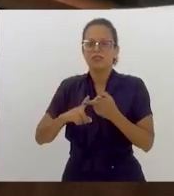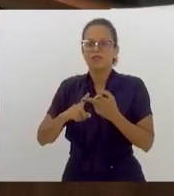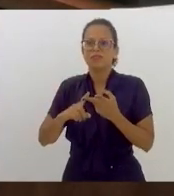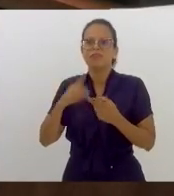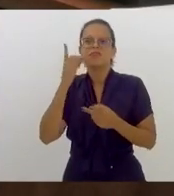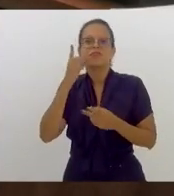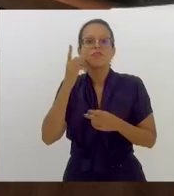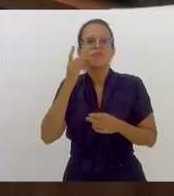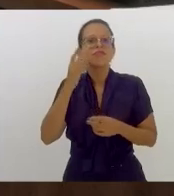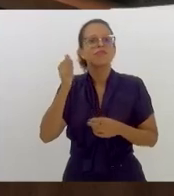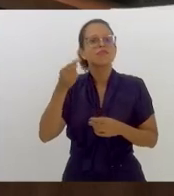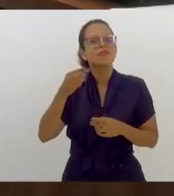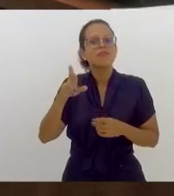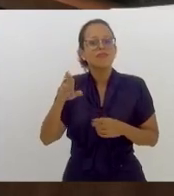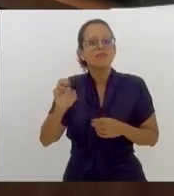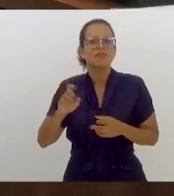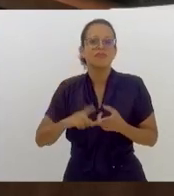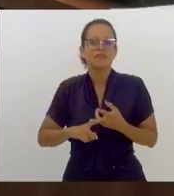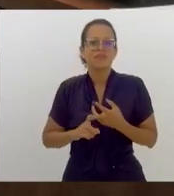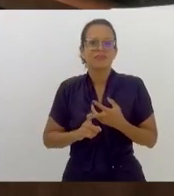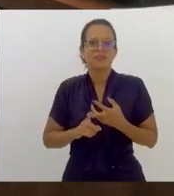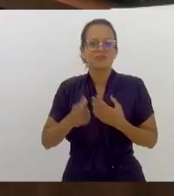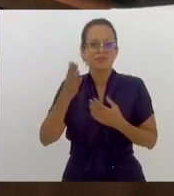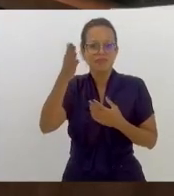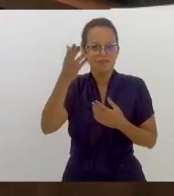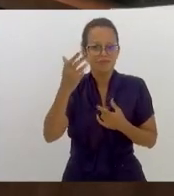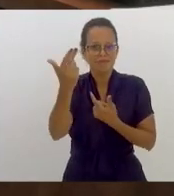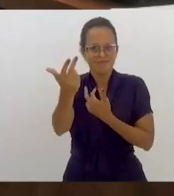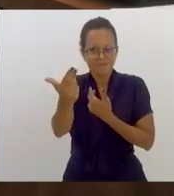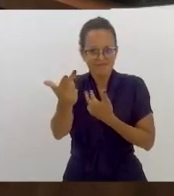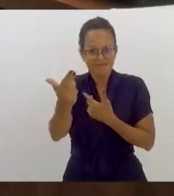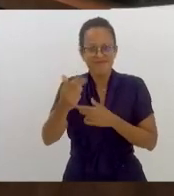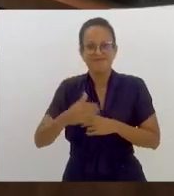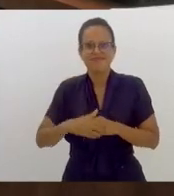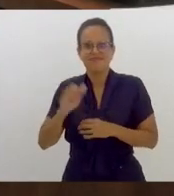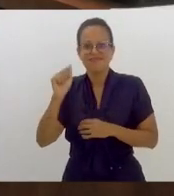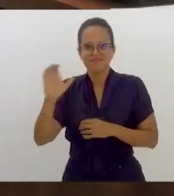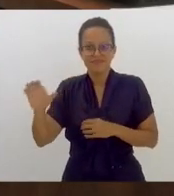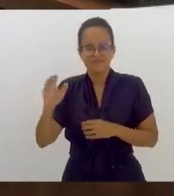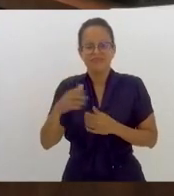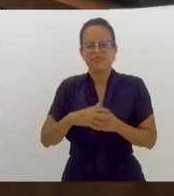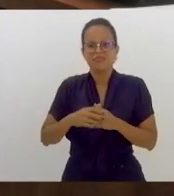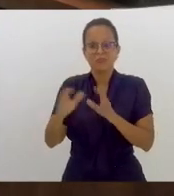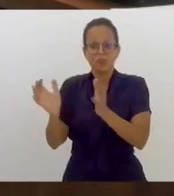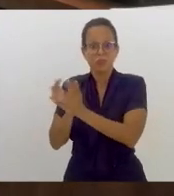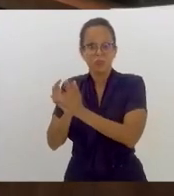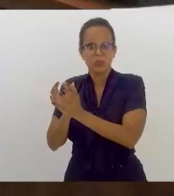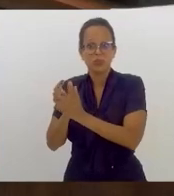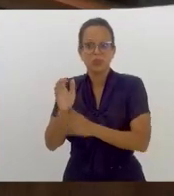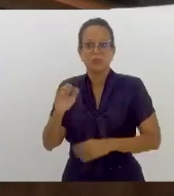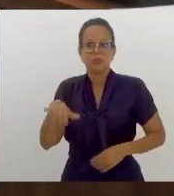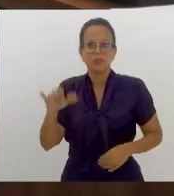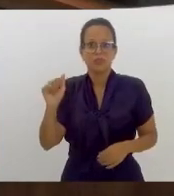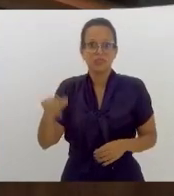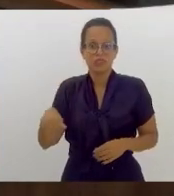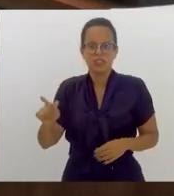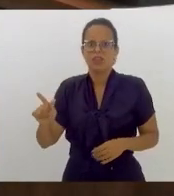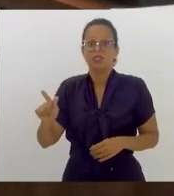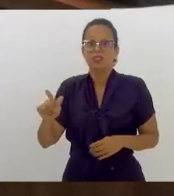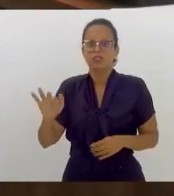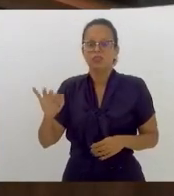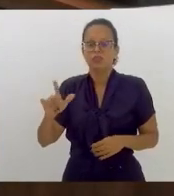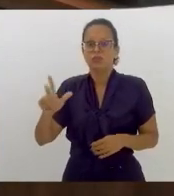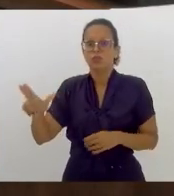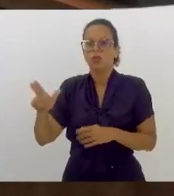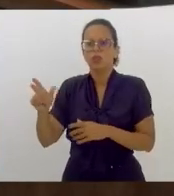André Siciliano, Vossa Excelência que é rubro-negro como eu, hoje a Young Flu completa 52 anos e foi uma